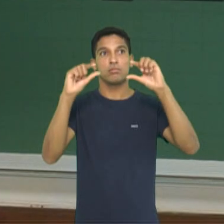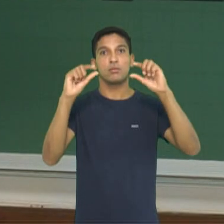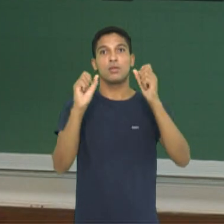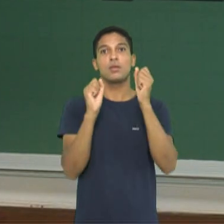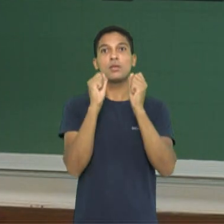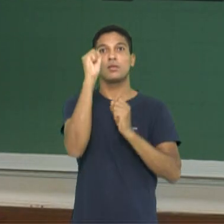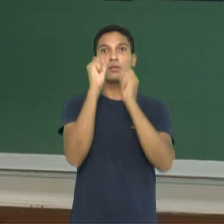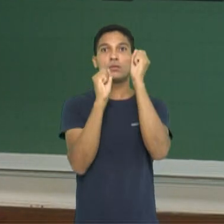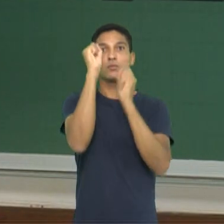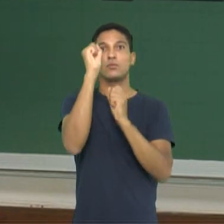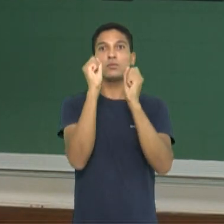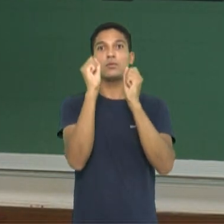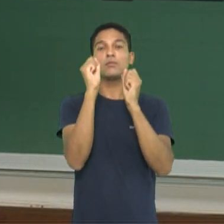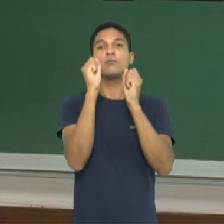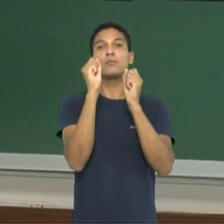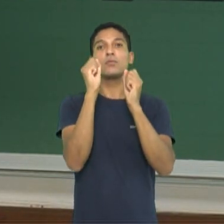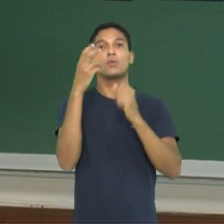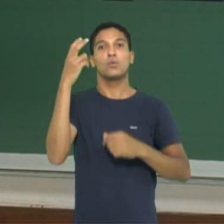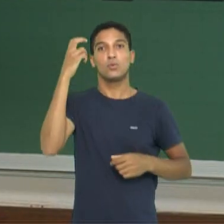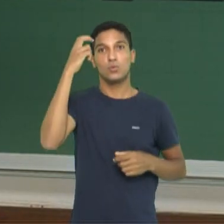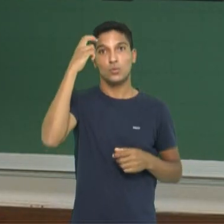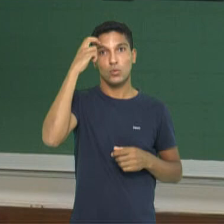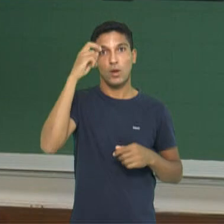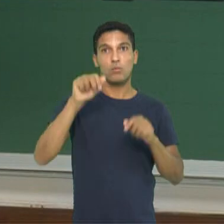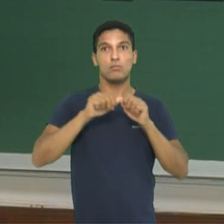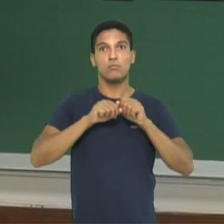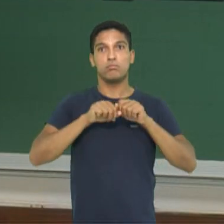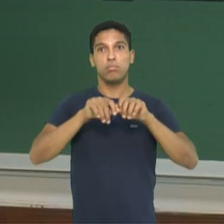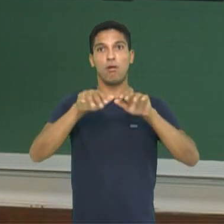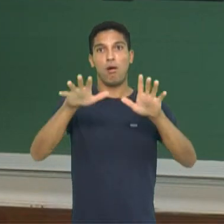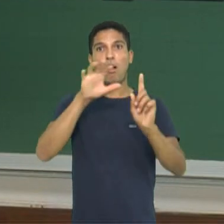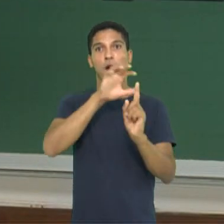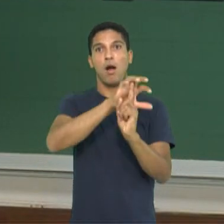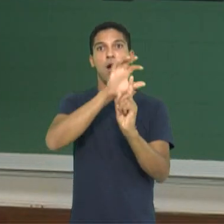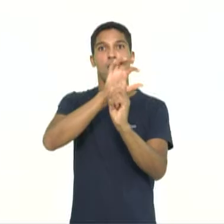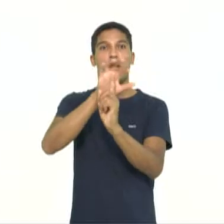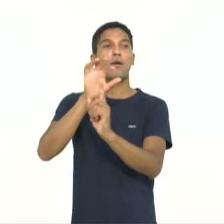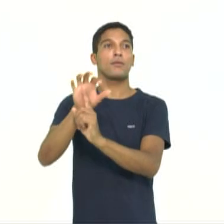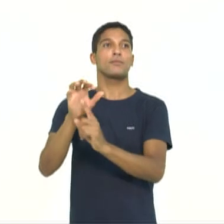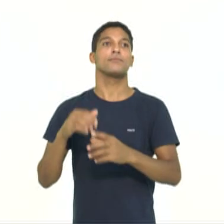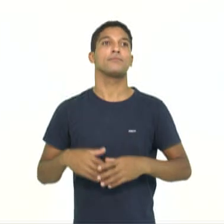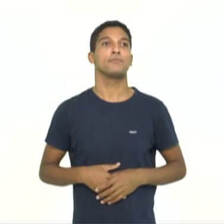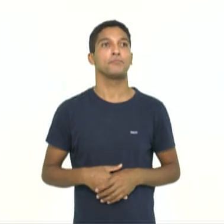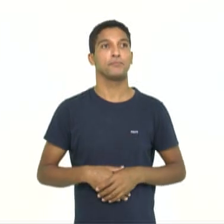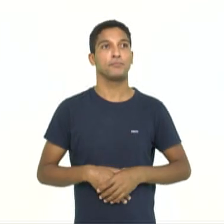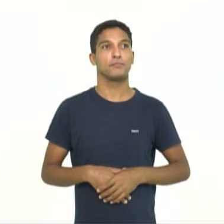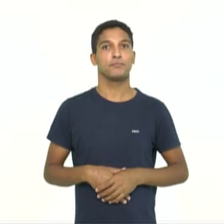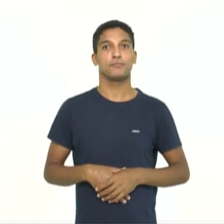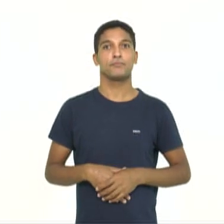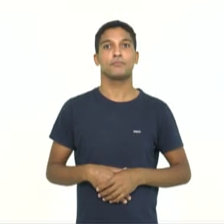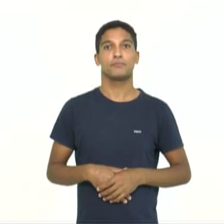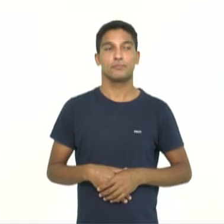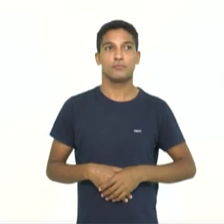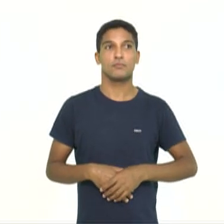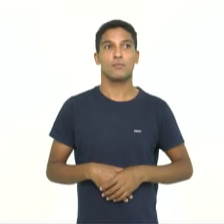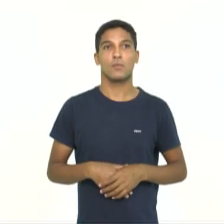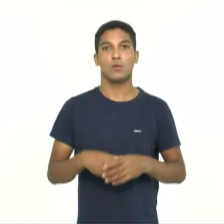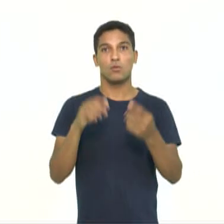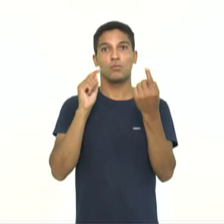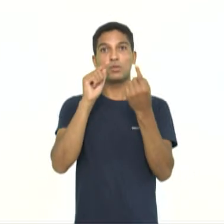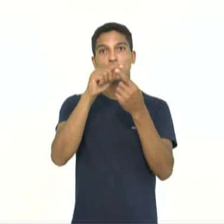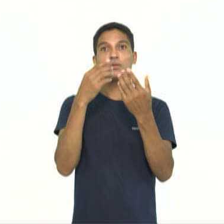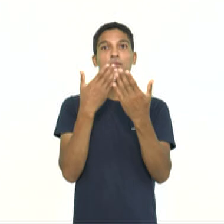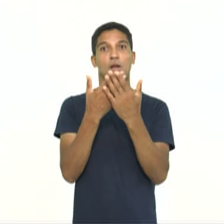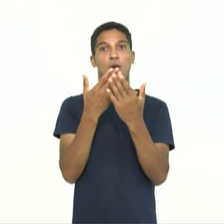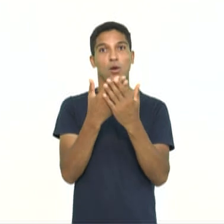aula. Os objetivos, então, desta aula são introduzir o pensamento de Theodor Adorno, analisar